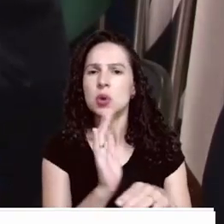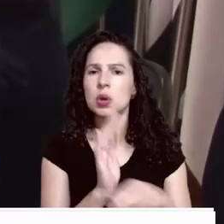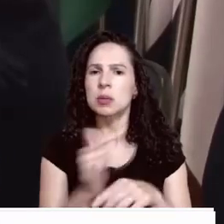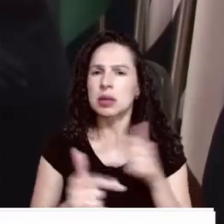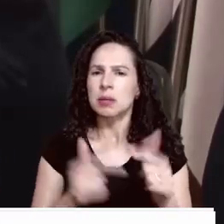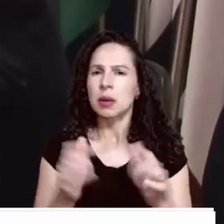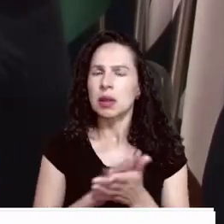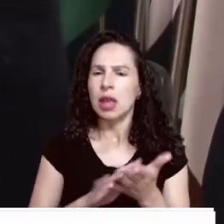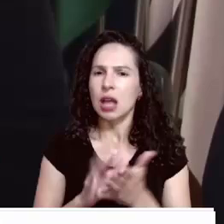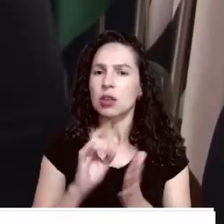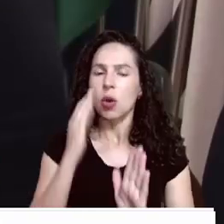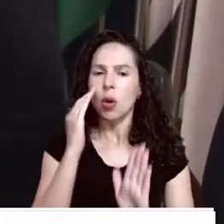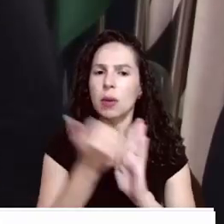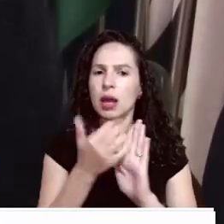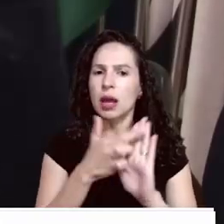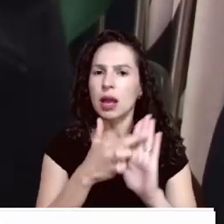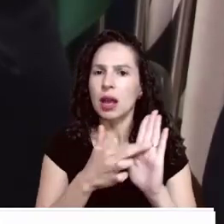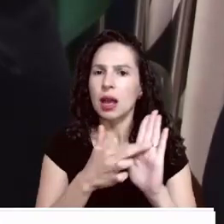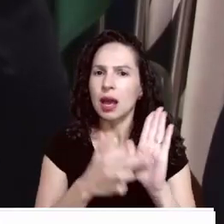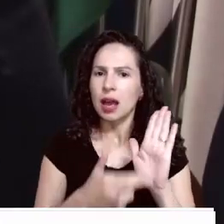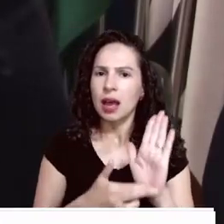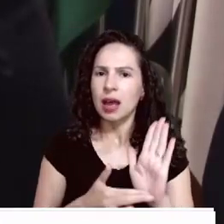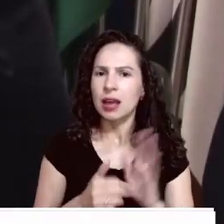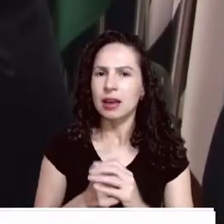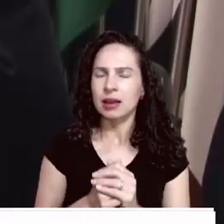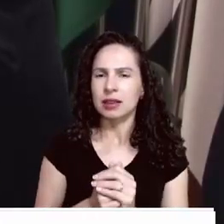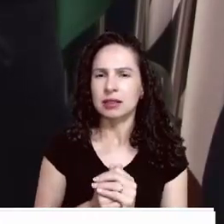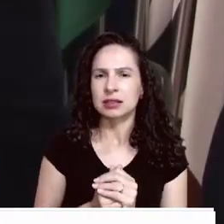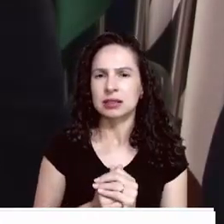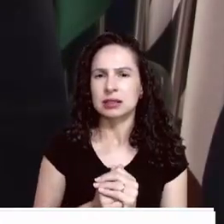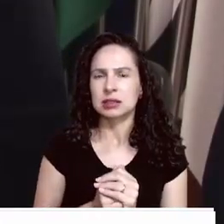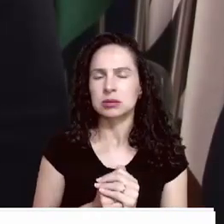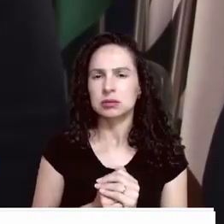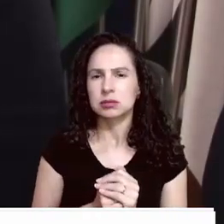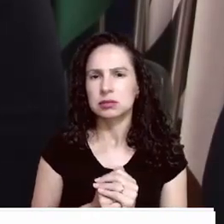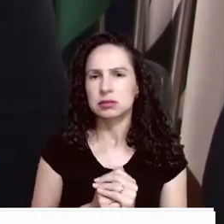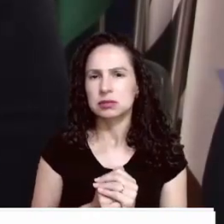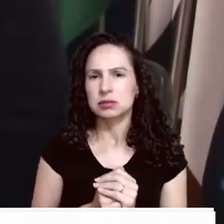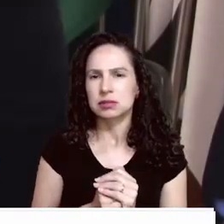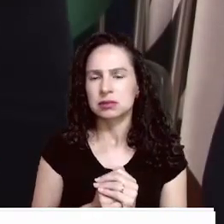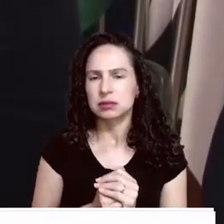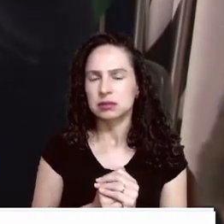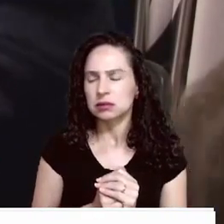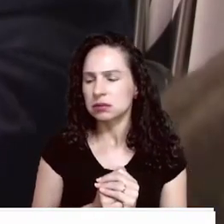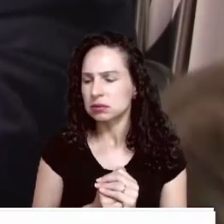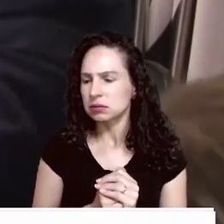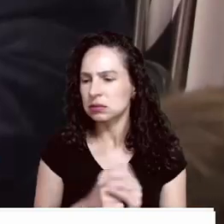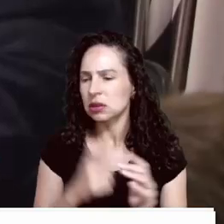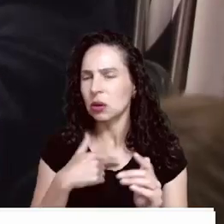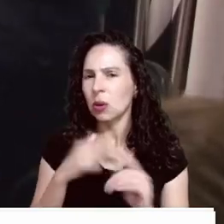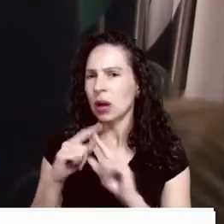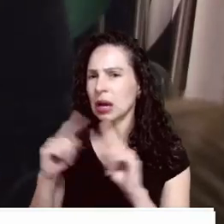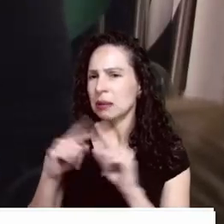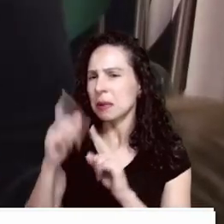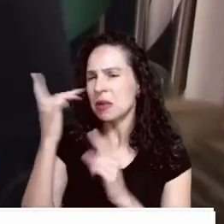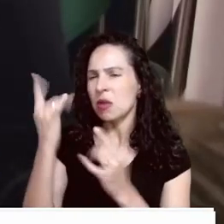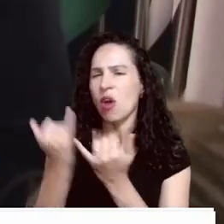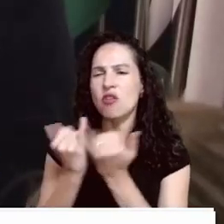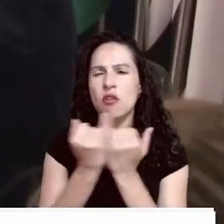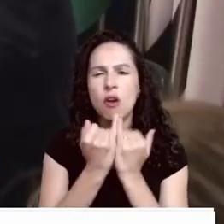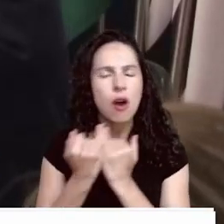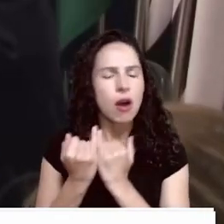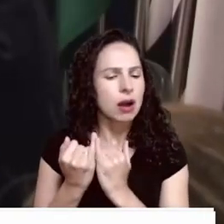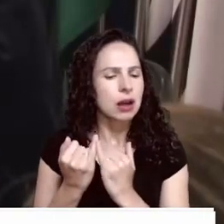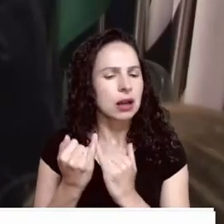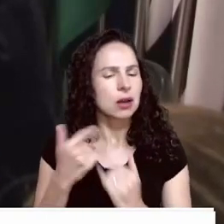regulamentação. Conversinha de bastidores. Conversinha de quem gosta de fazer fofoca. Conversinha de